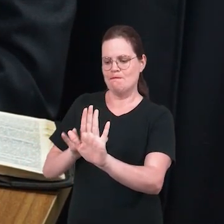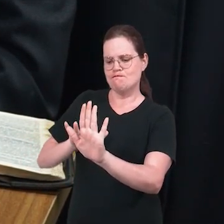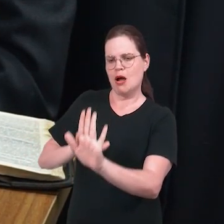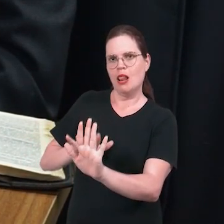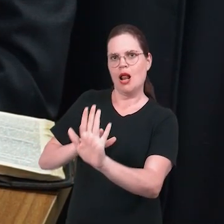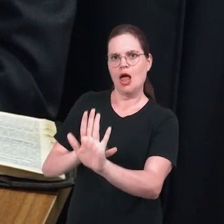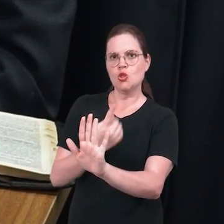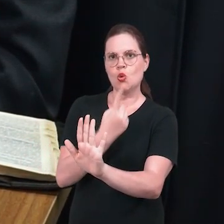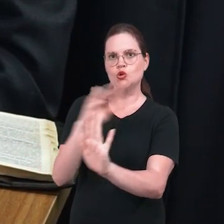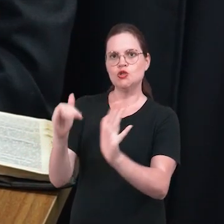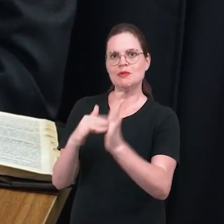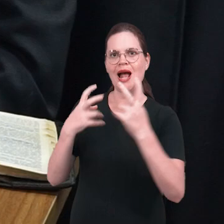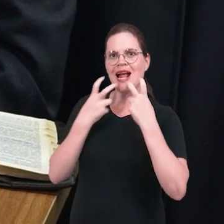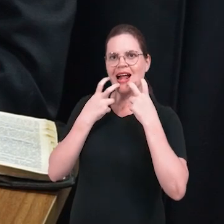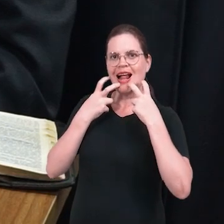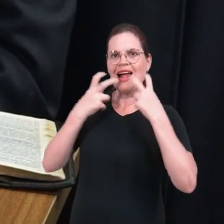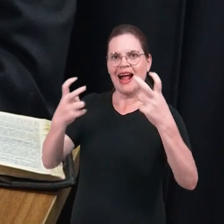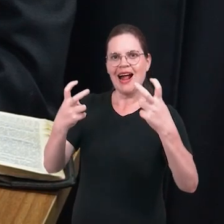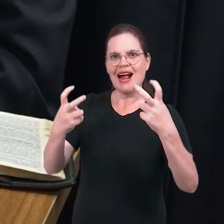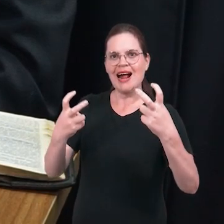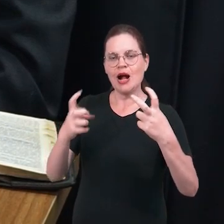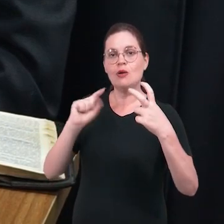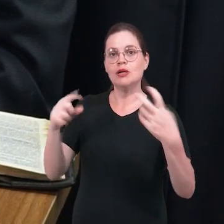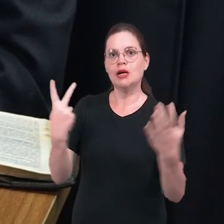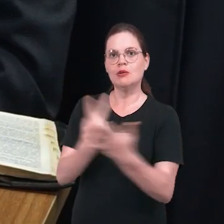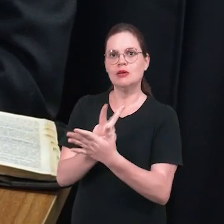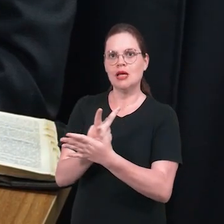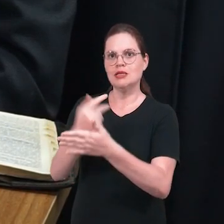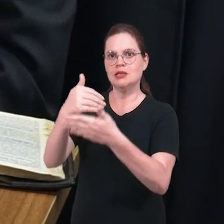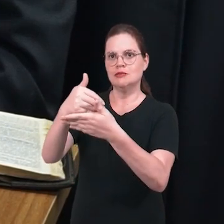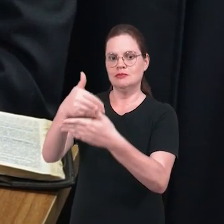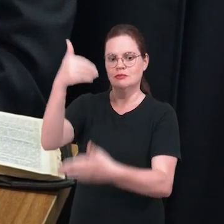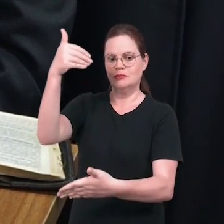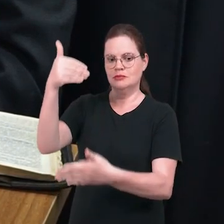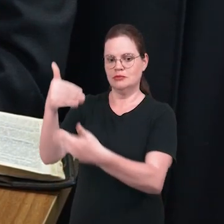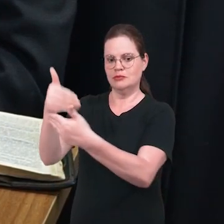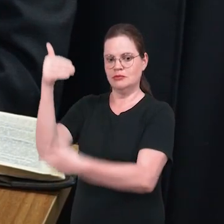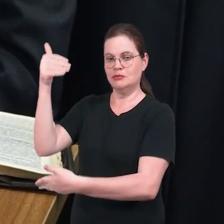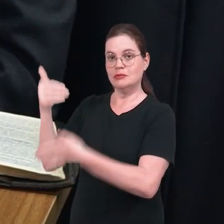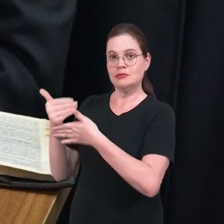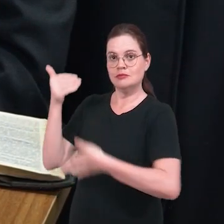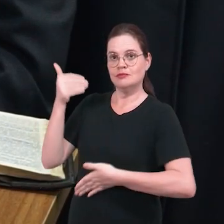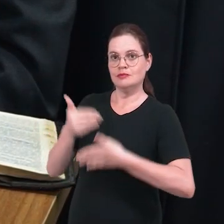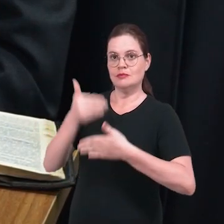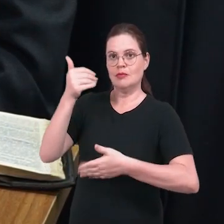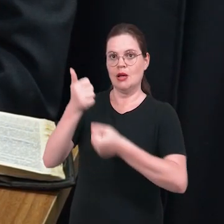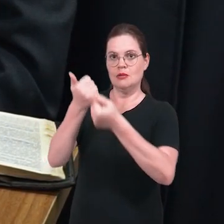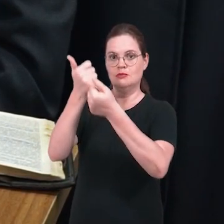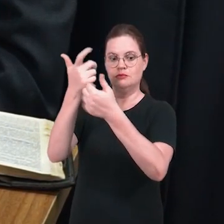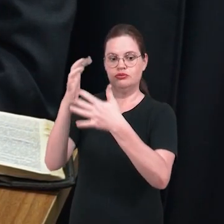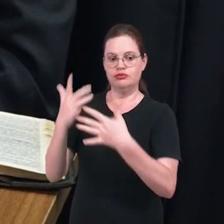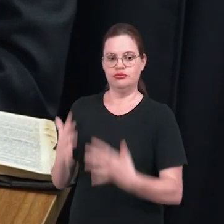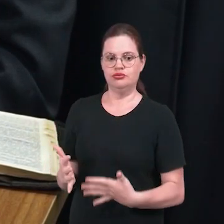gritar, e a muralha, eu vi as muralhas já um